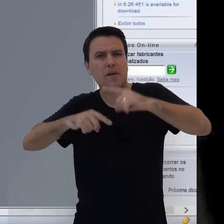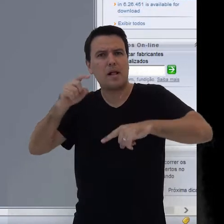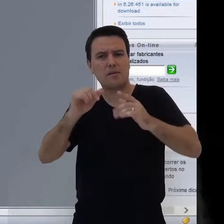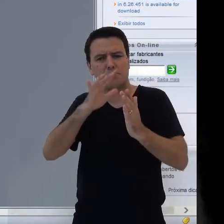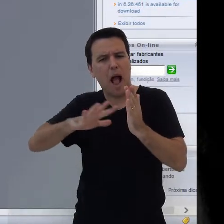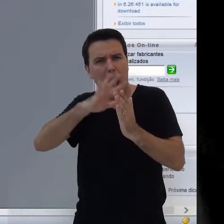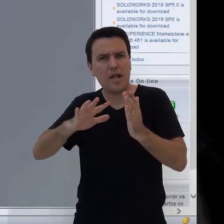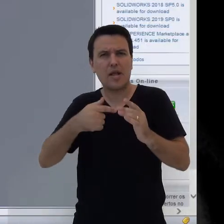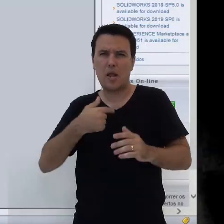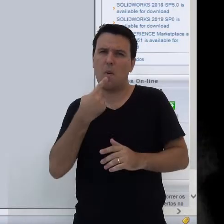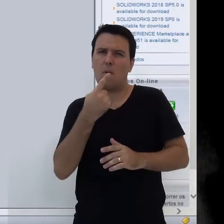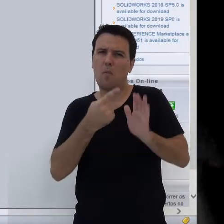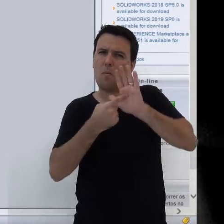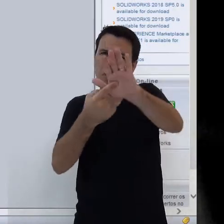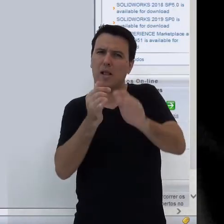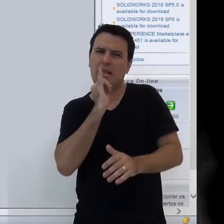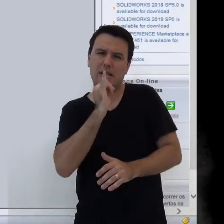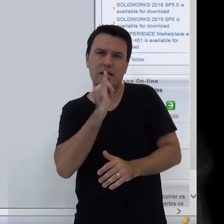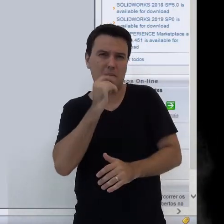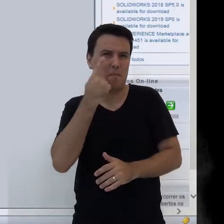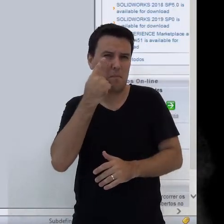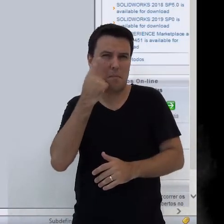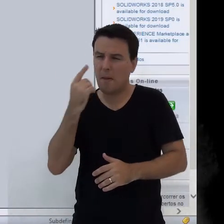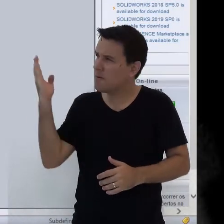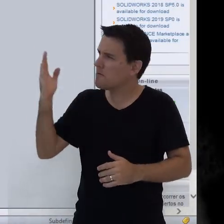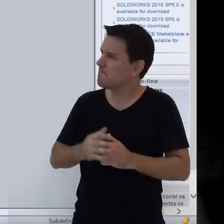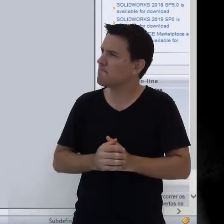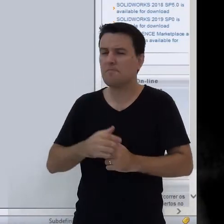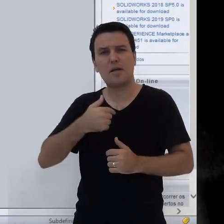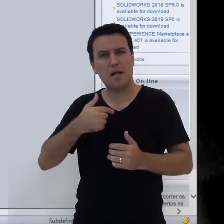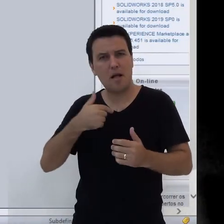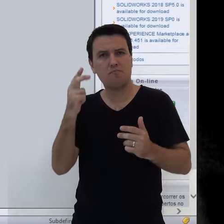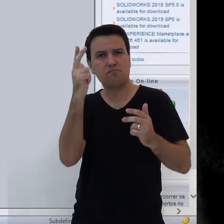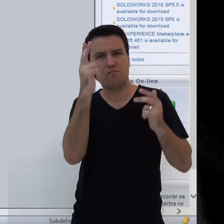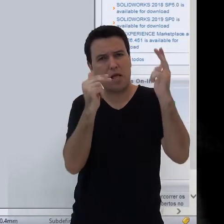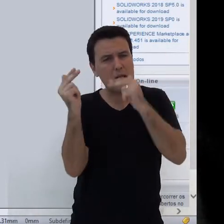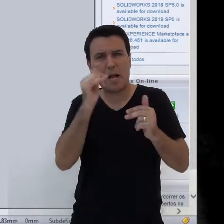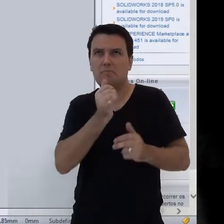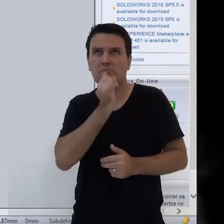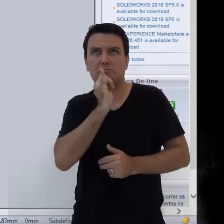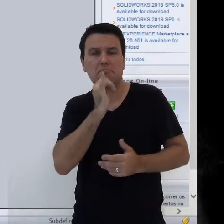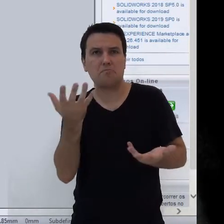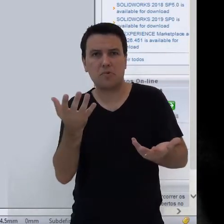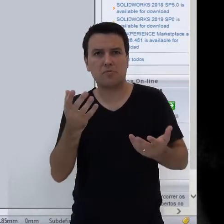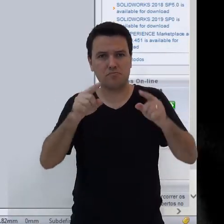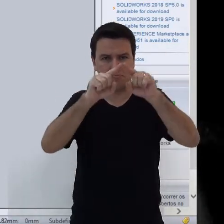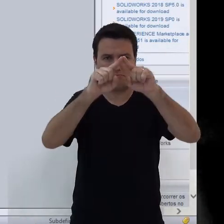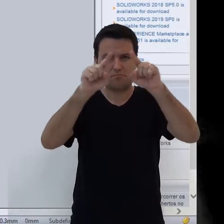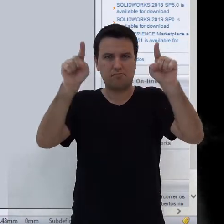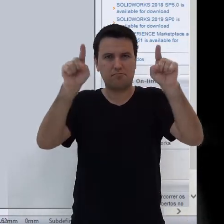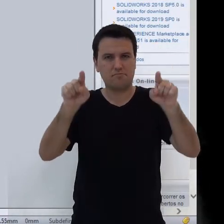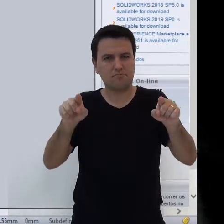aqui um exemplo de figura geradora. Então, eu vou desenhar, por exemplo, um